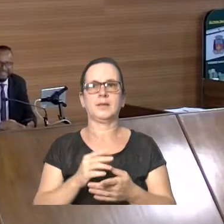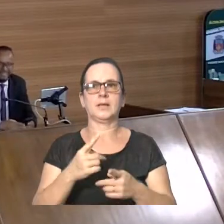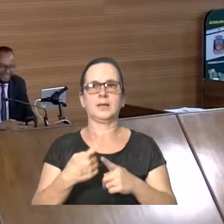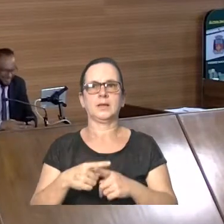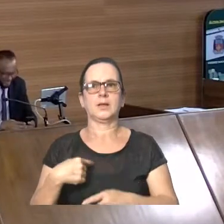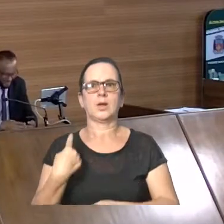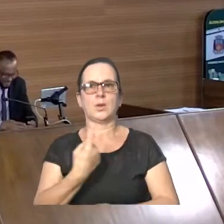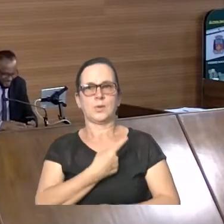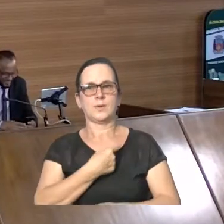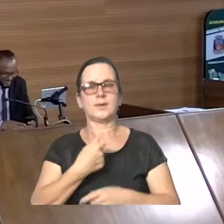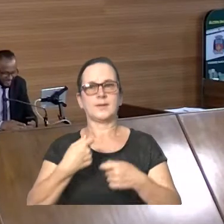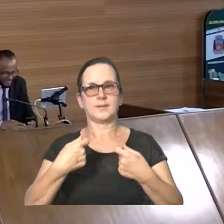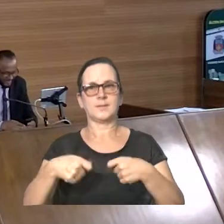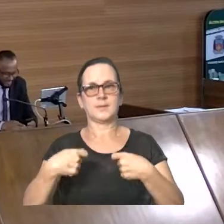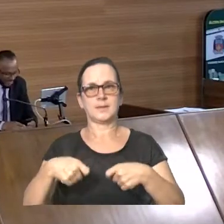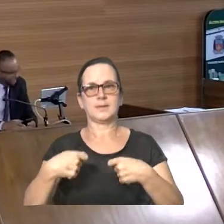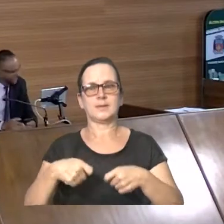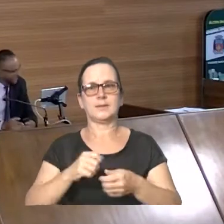precisamos